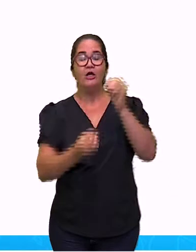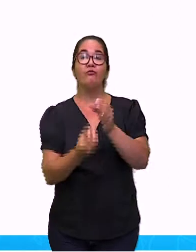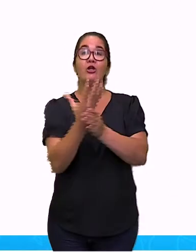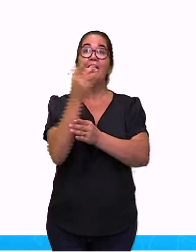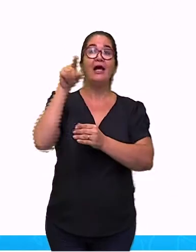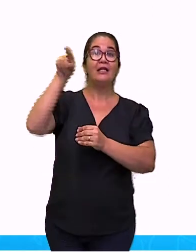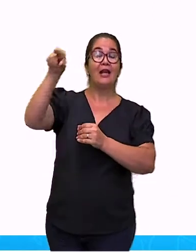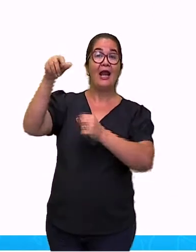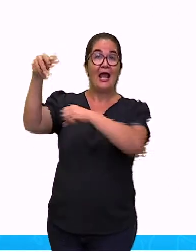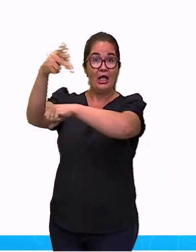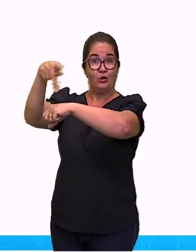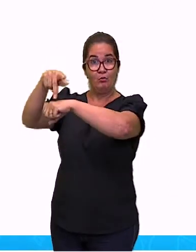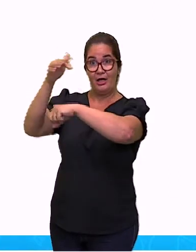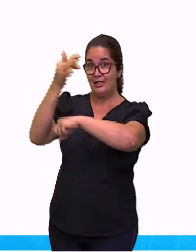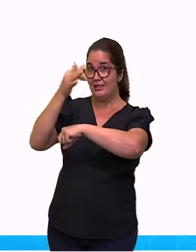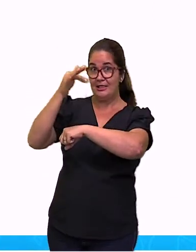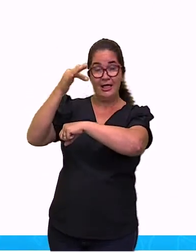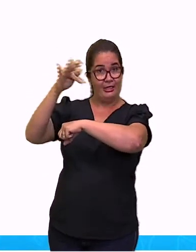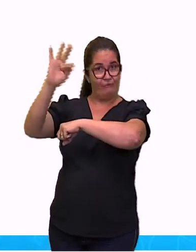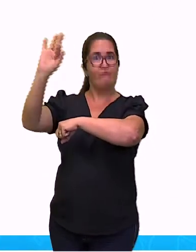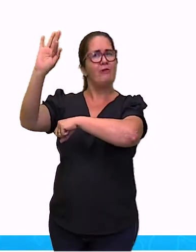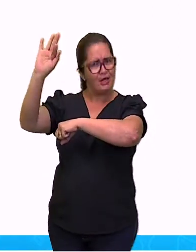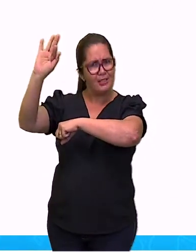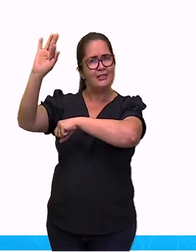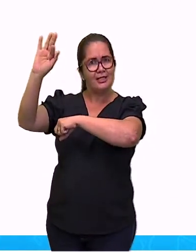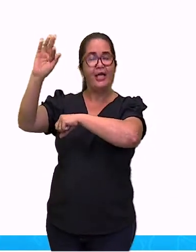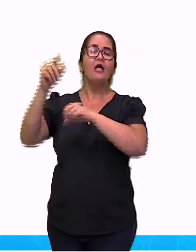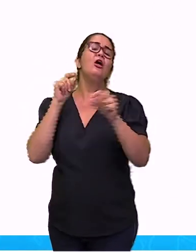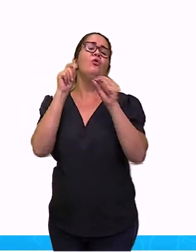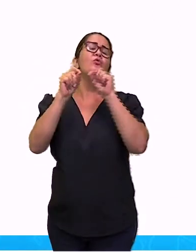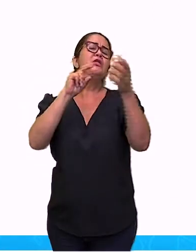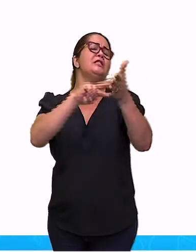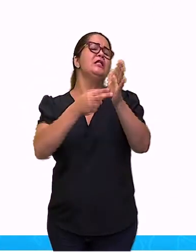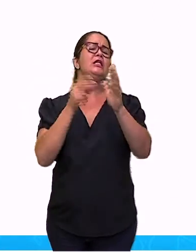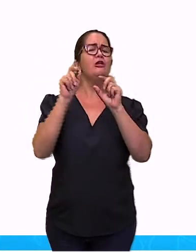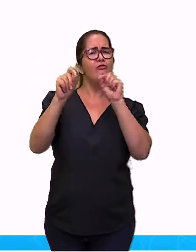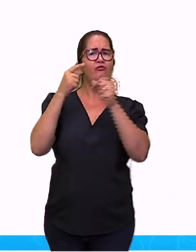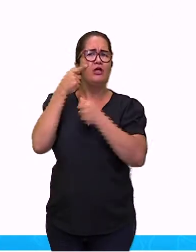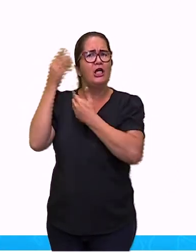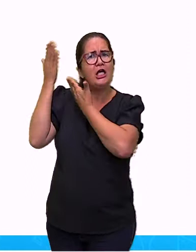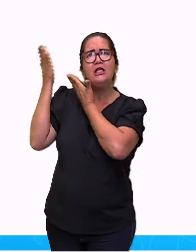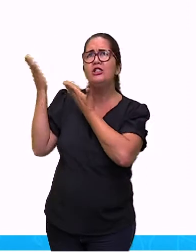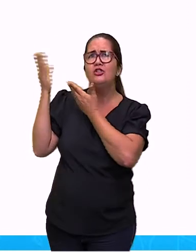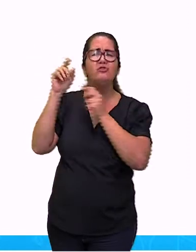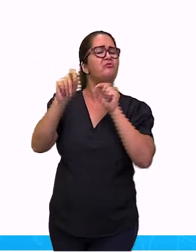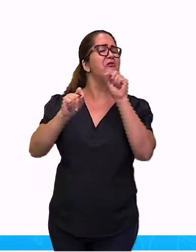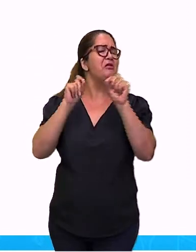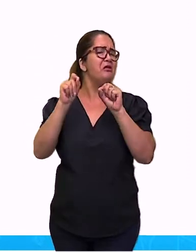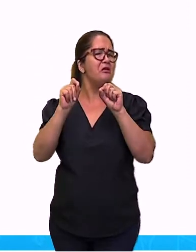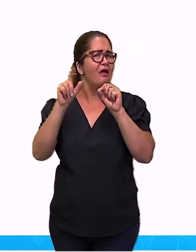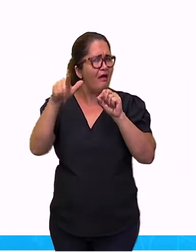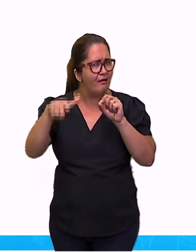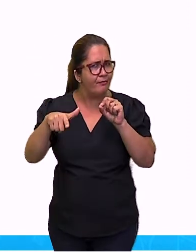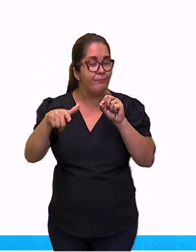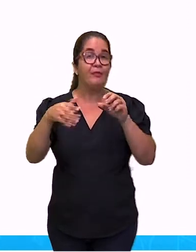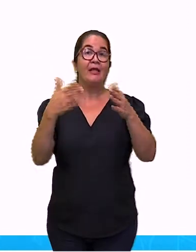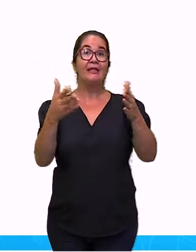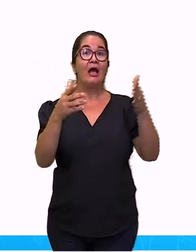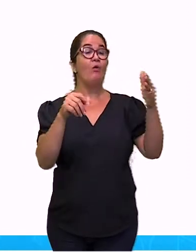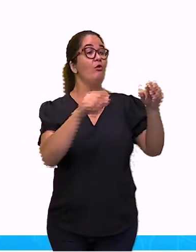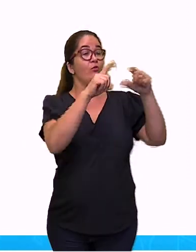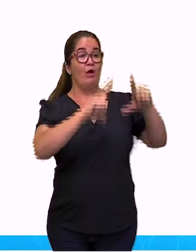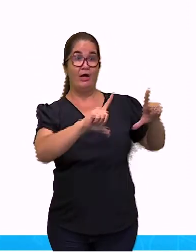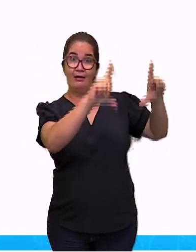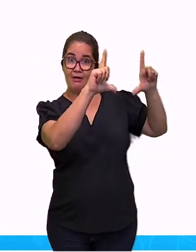e nela a decomposição tonal é obtida a partir de pinceladas diminutas. O que é isso? São